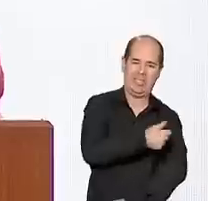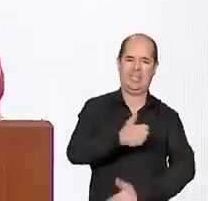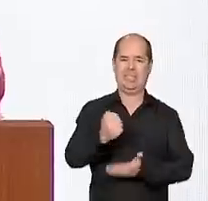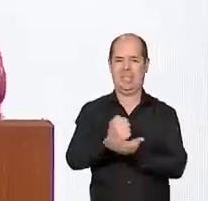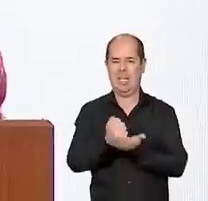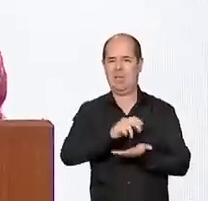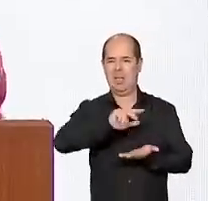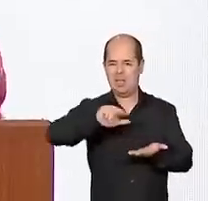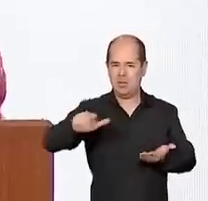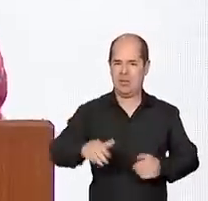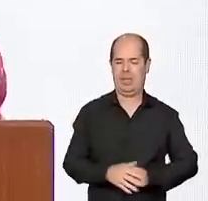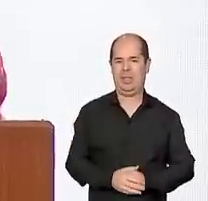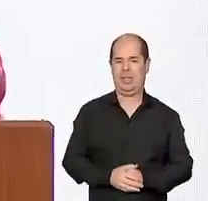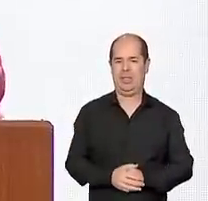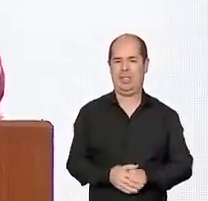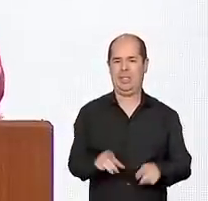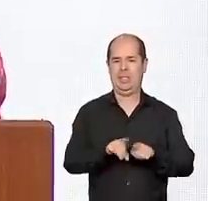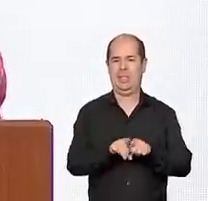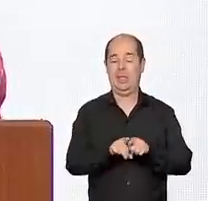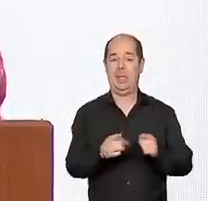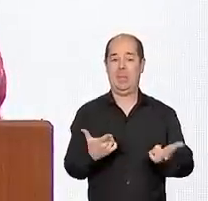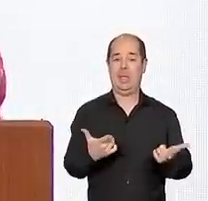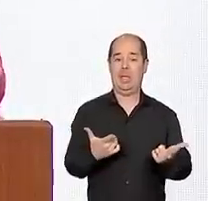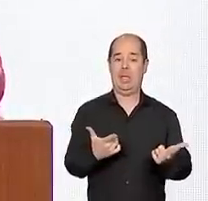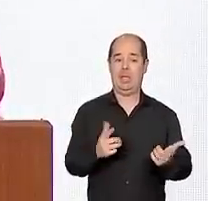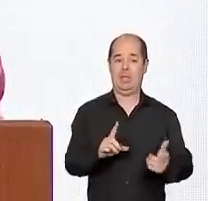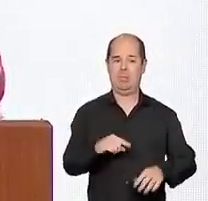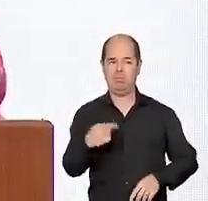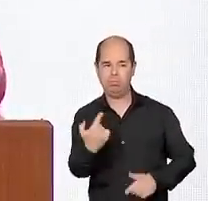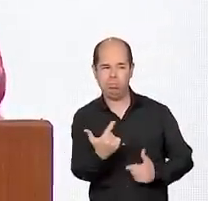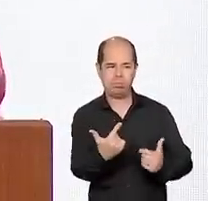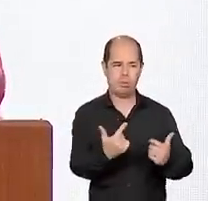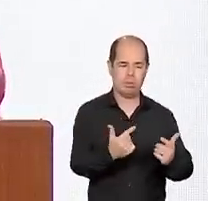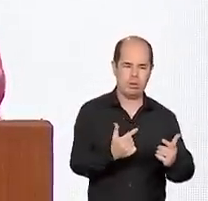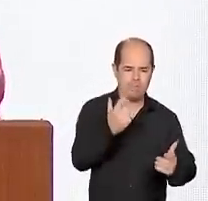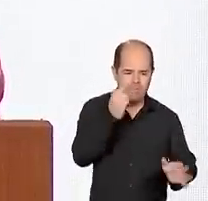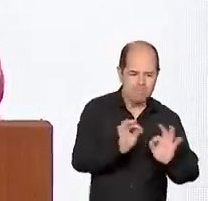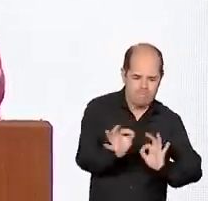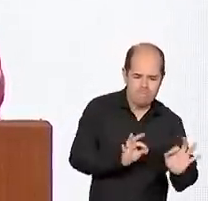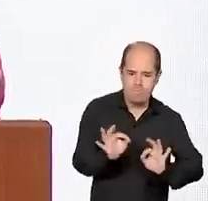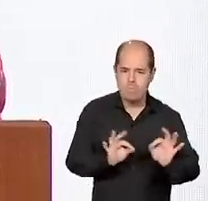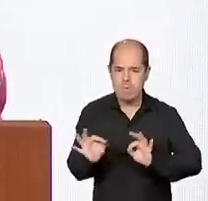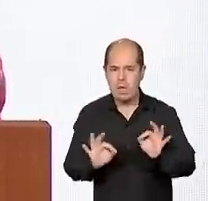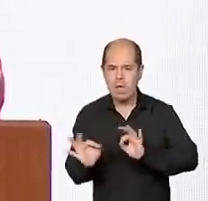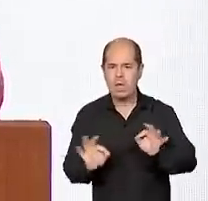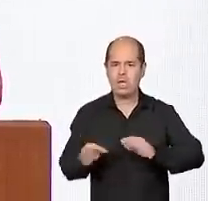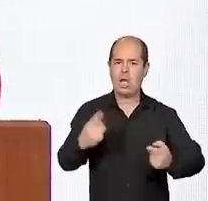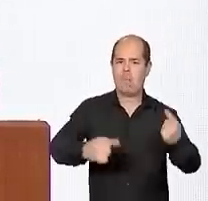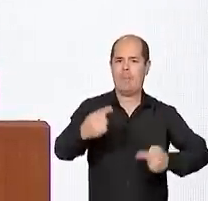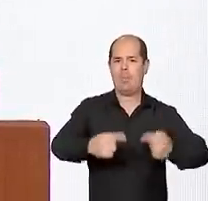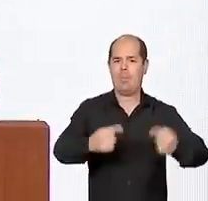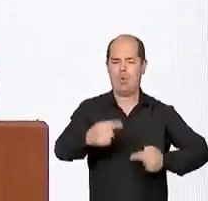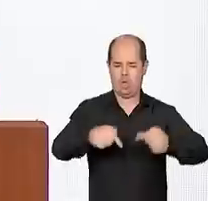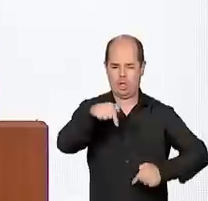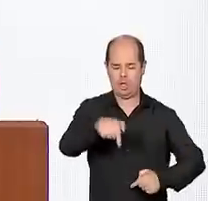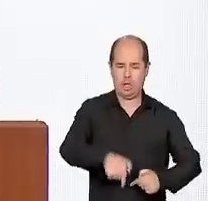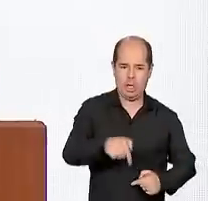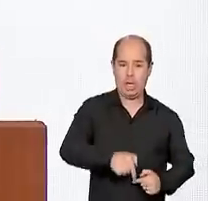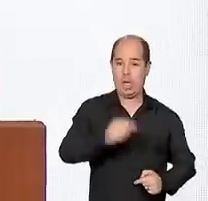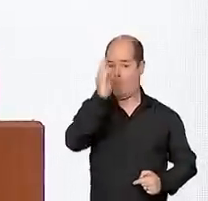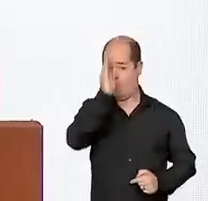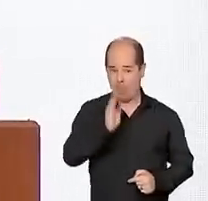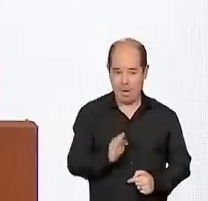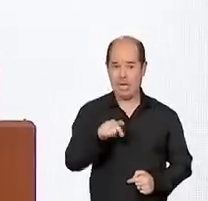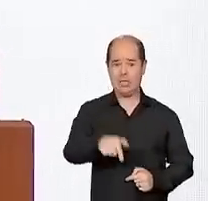de políticas públicas com o uso do poder de compra de Estado, algo que o presidente Lula vem enfatizando sempre